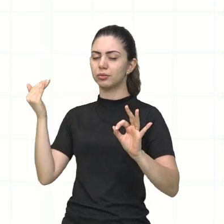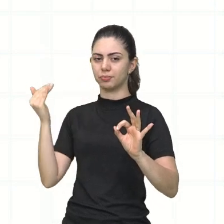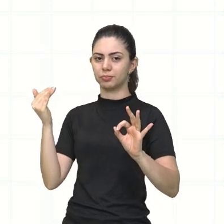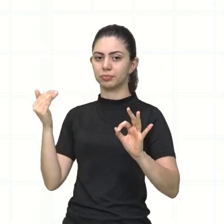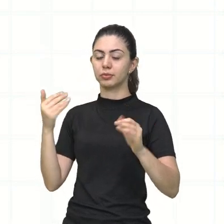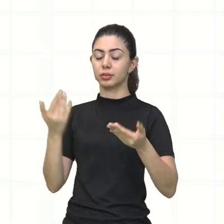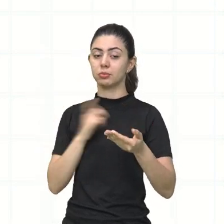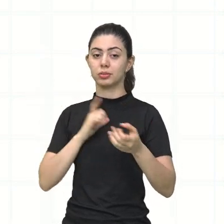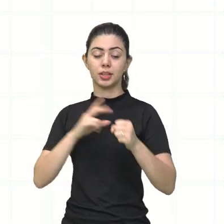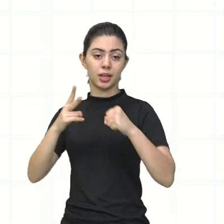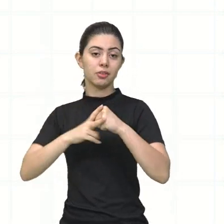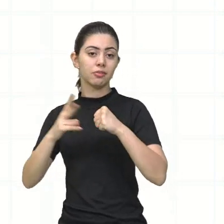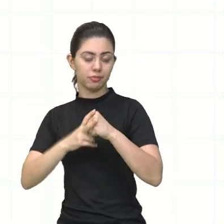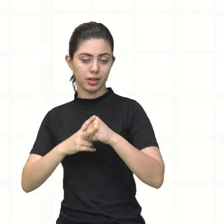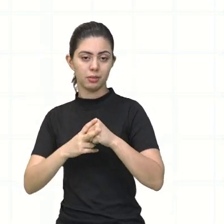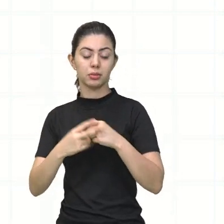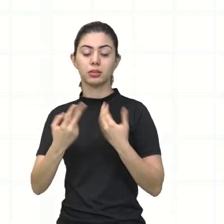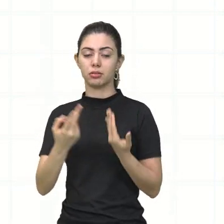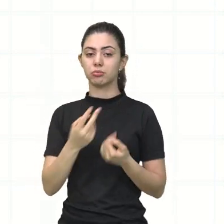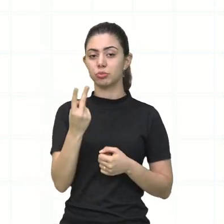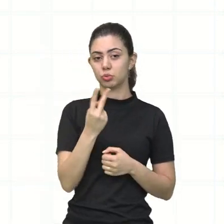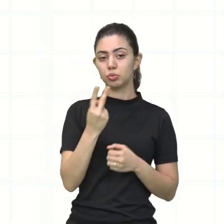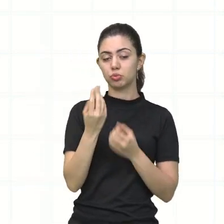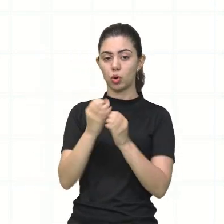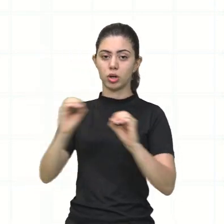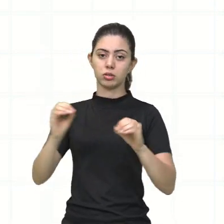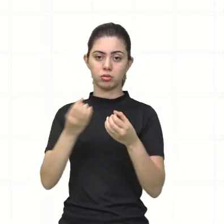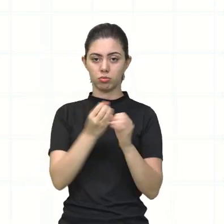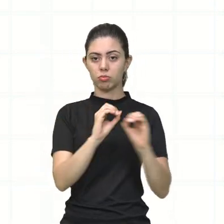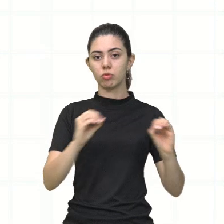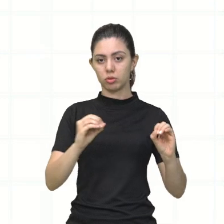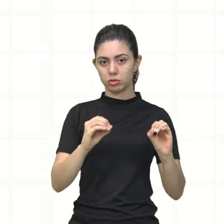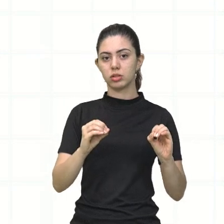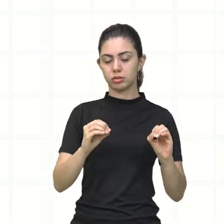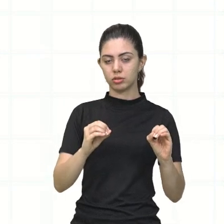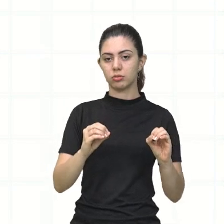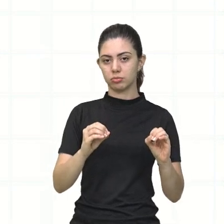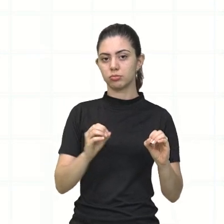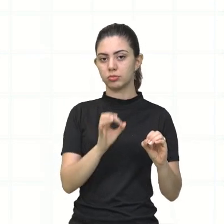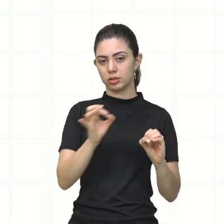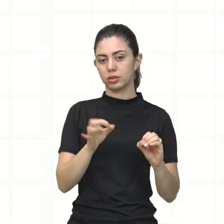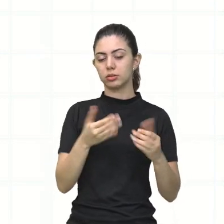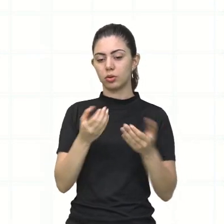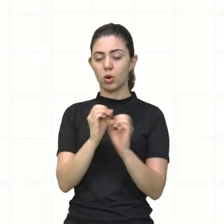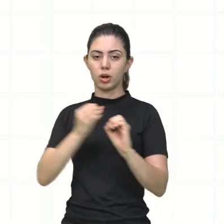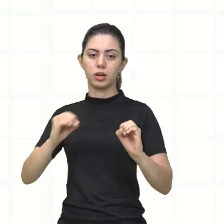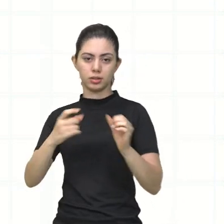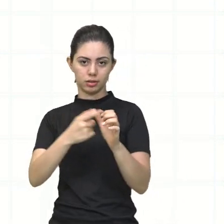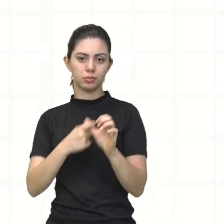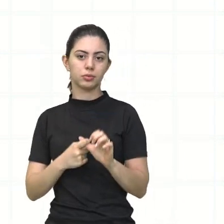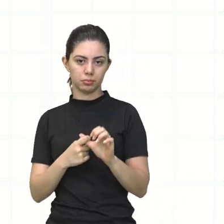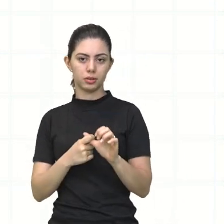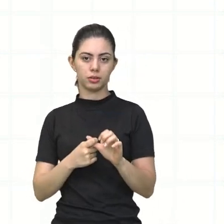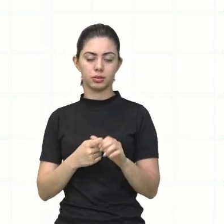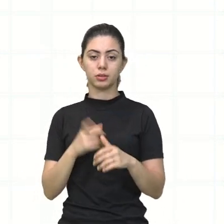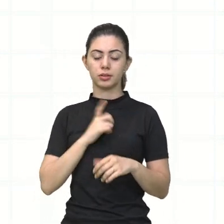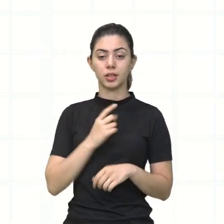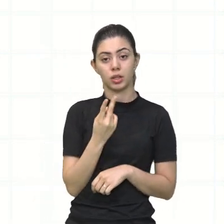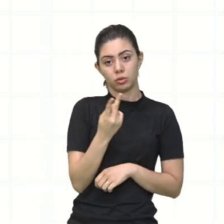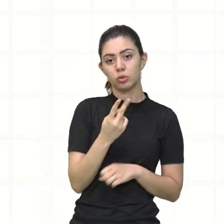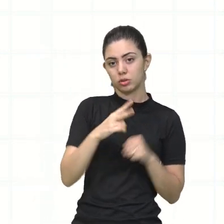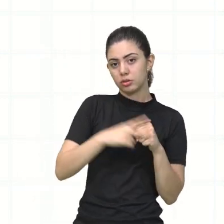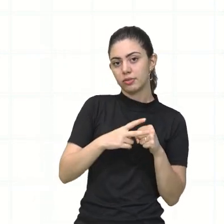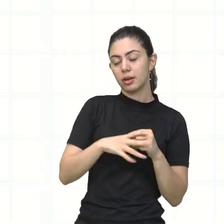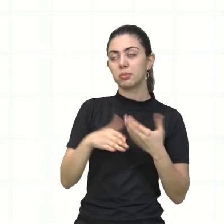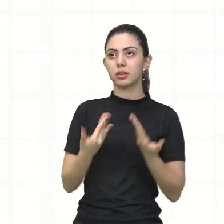que tem um verbo, sendo uma oração subordinada. Aqui eu também tenho um verbo, dois verbos,